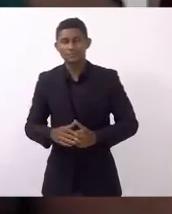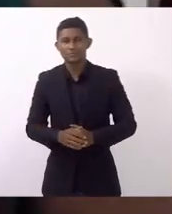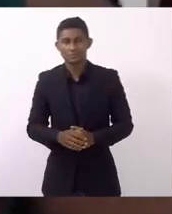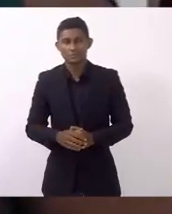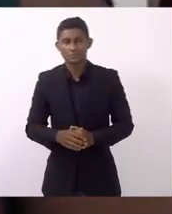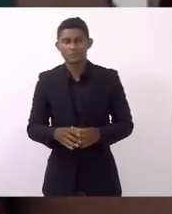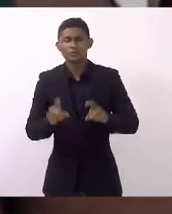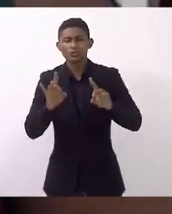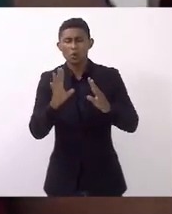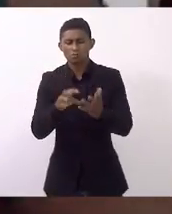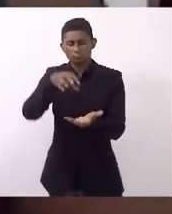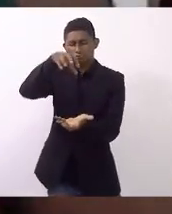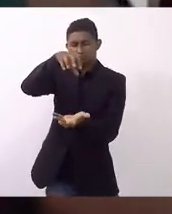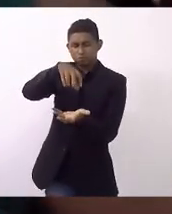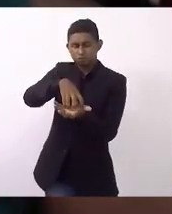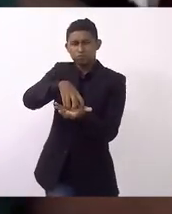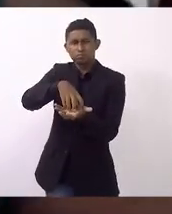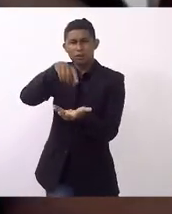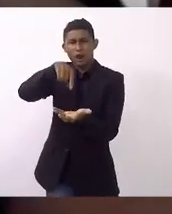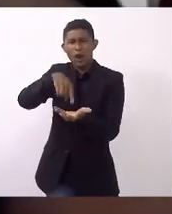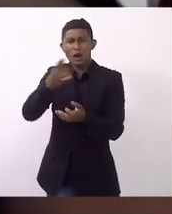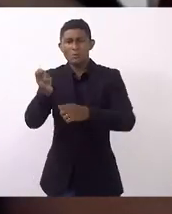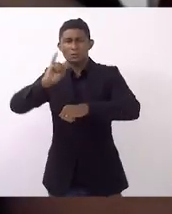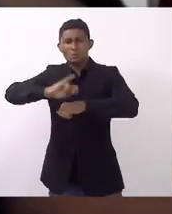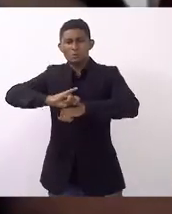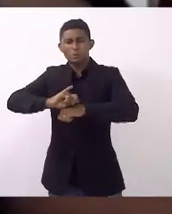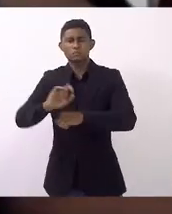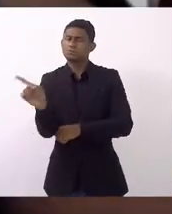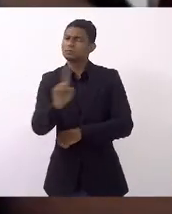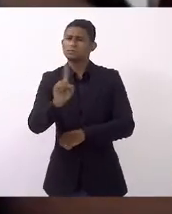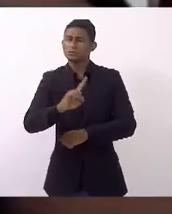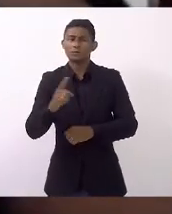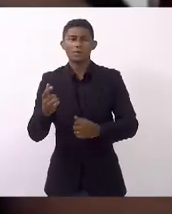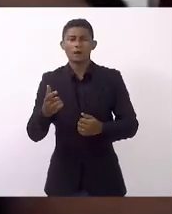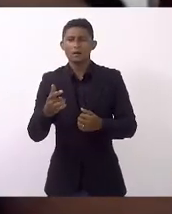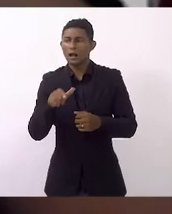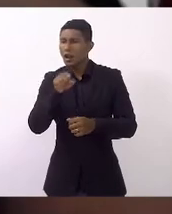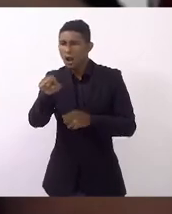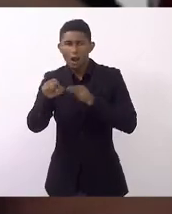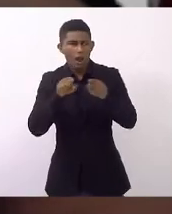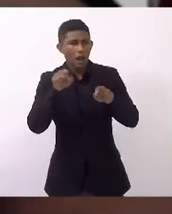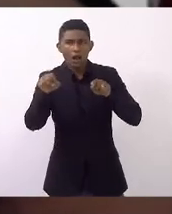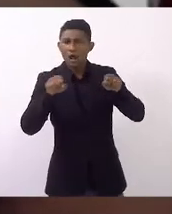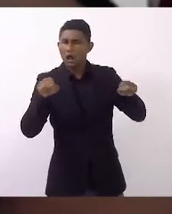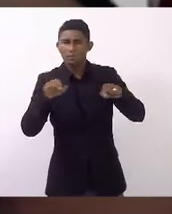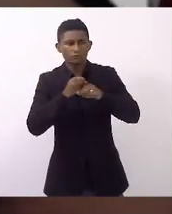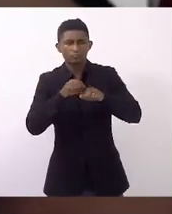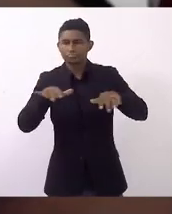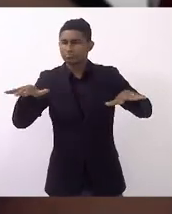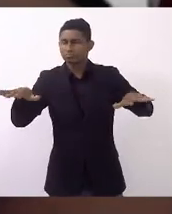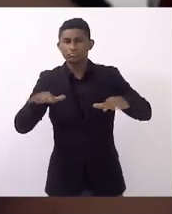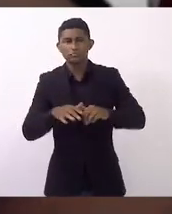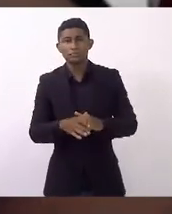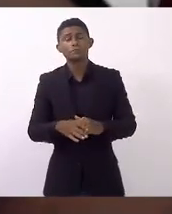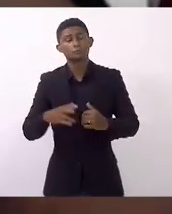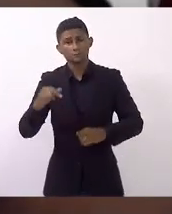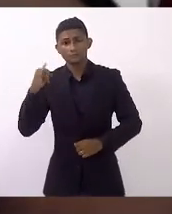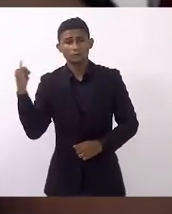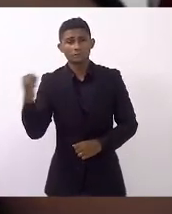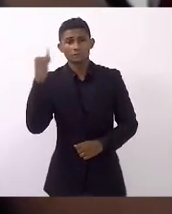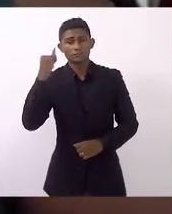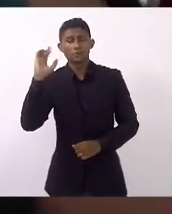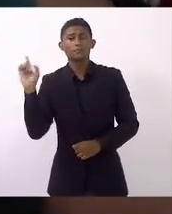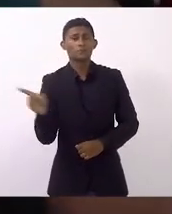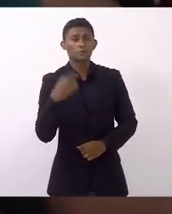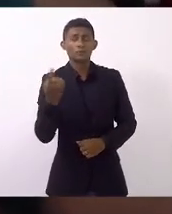eixo central da capital aqui do Rio de Janeiro. Acho que é fundamental que a gente possa garantir essa